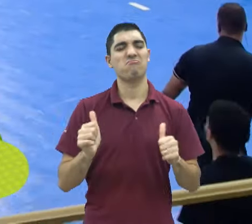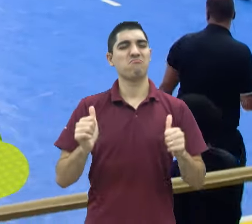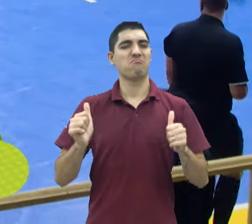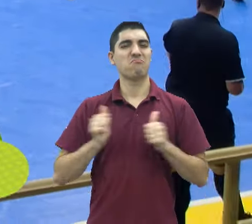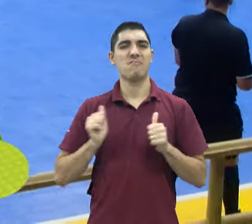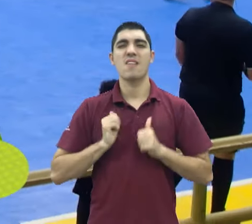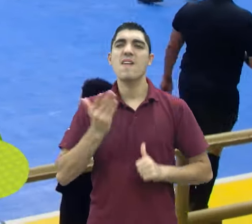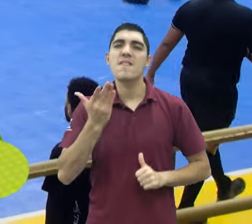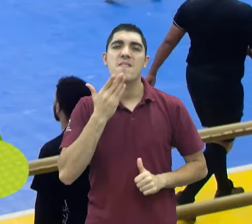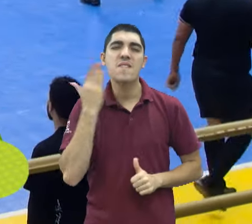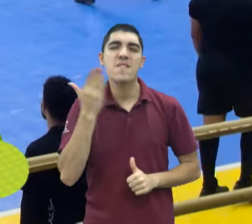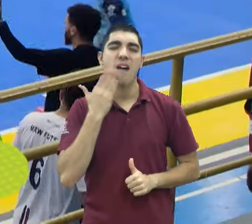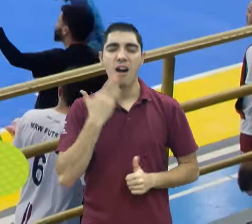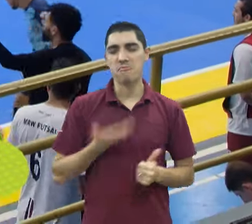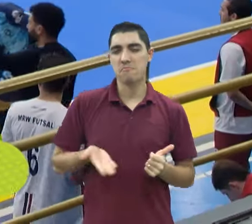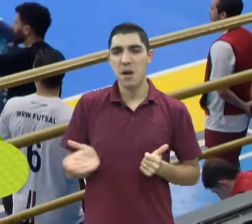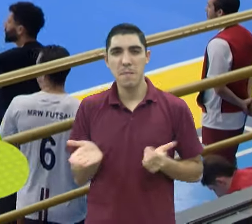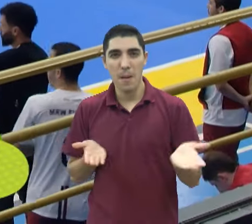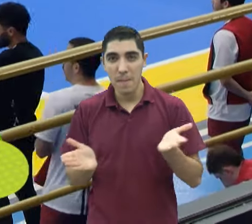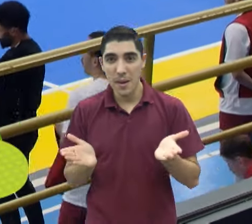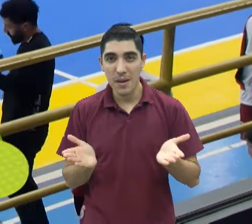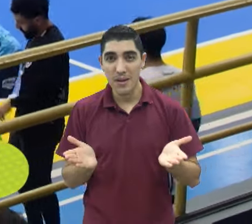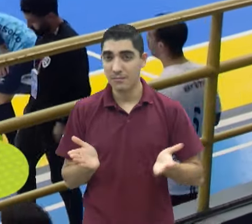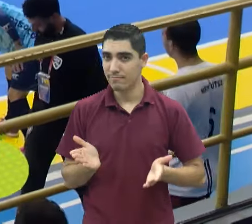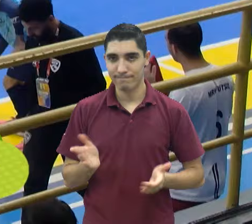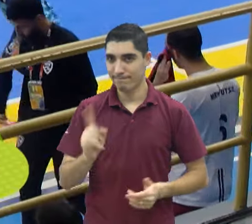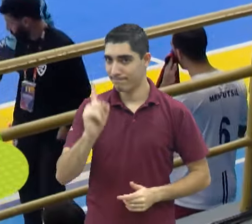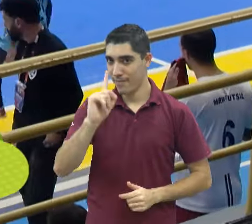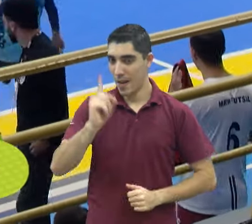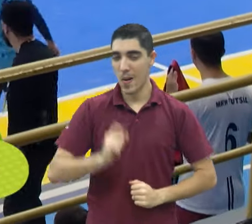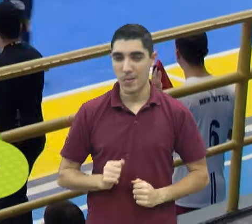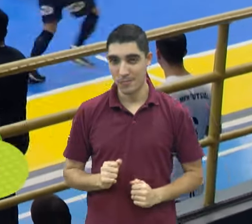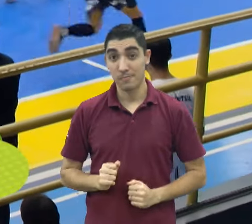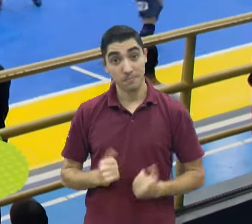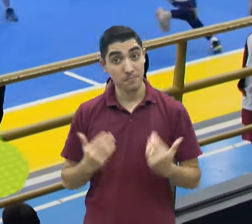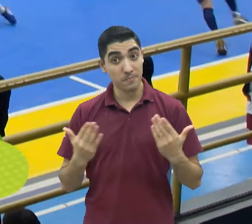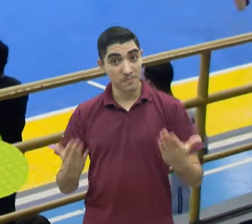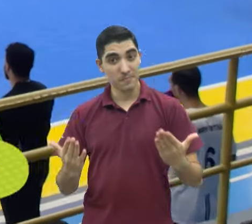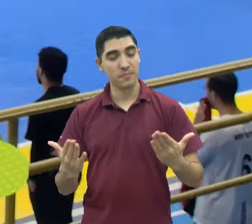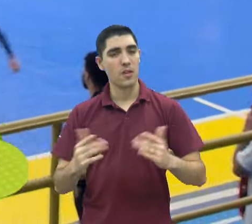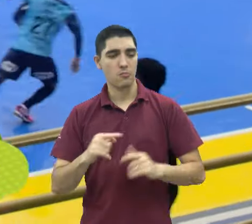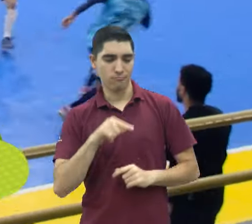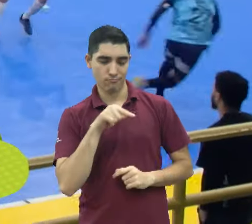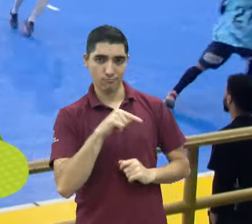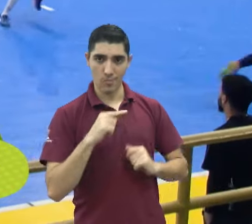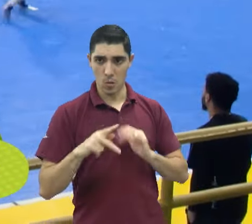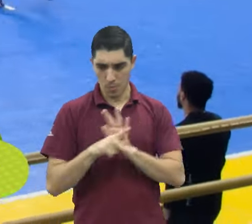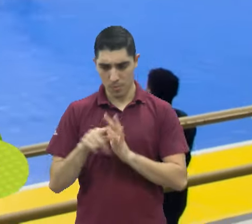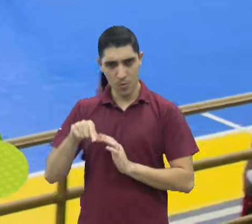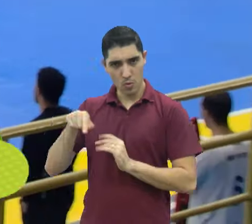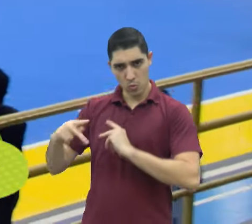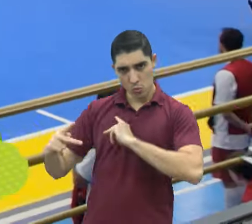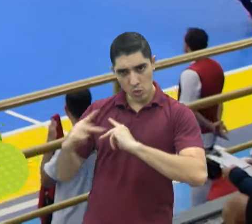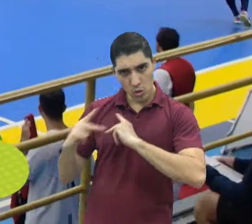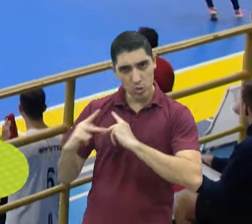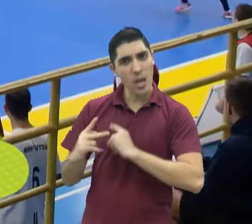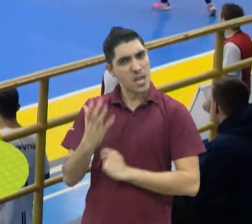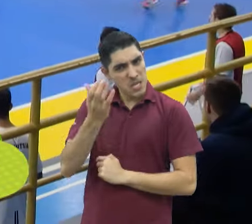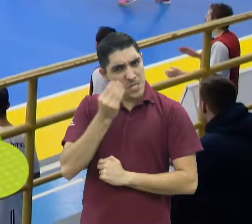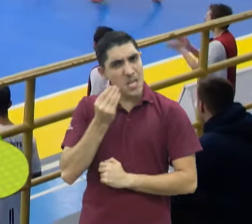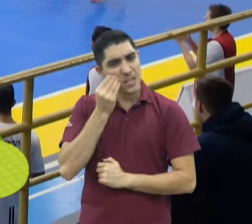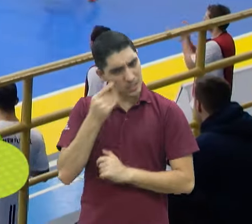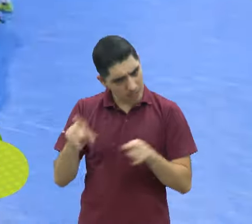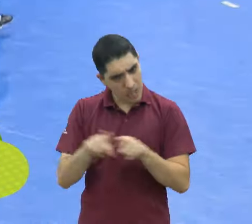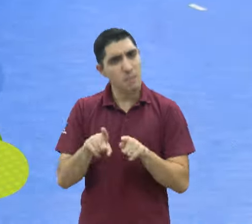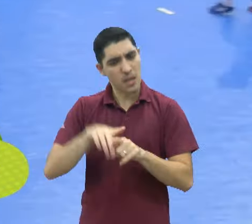apenas para cumprir tabela, certo? Errado. Os comandados do técnico Gabriel Oliveira queriam vencer também